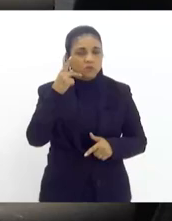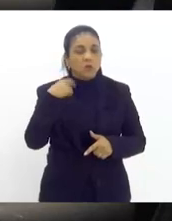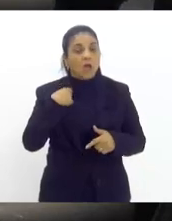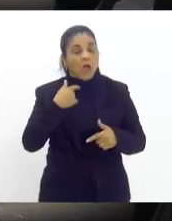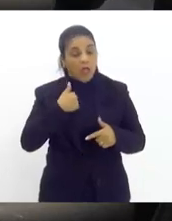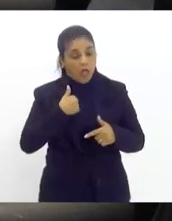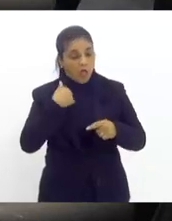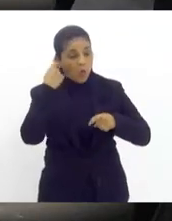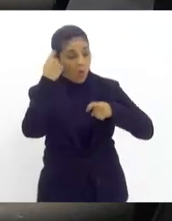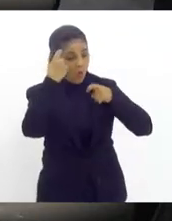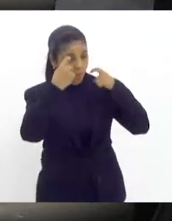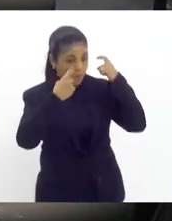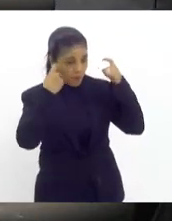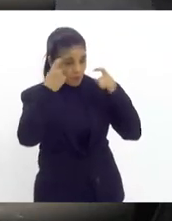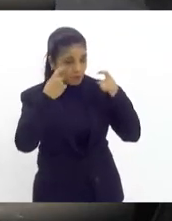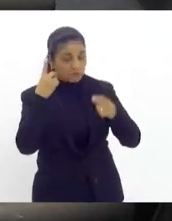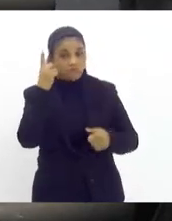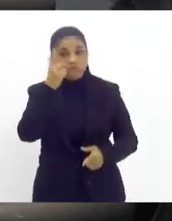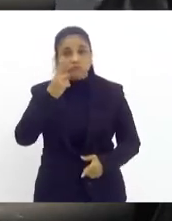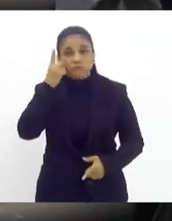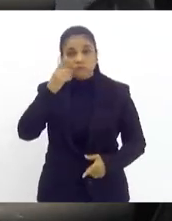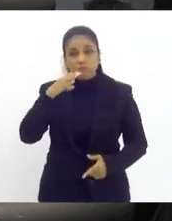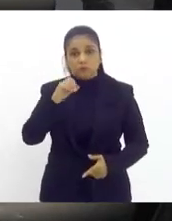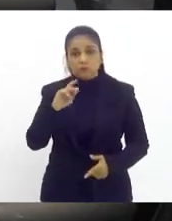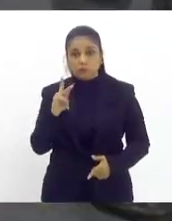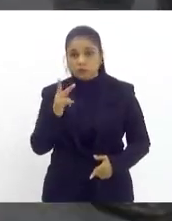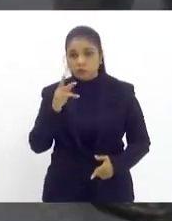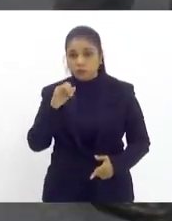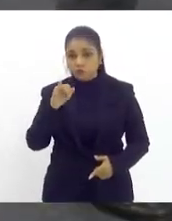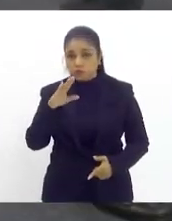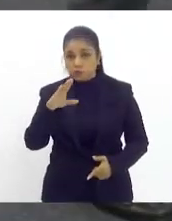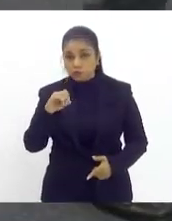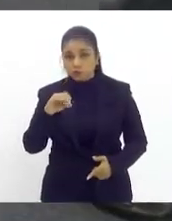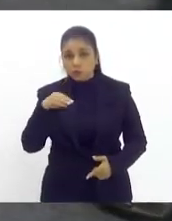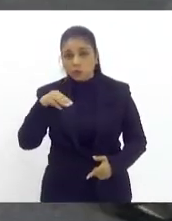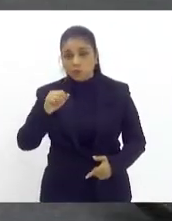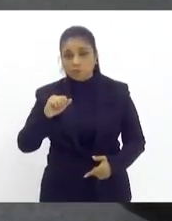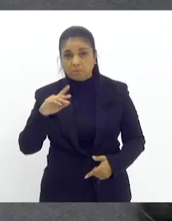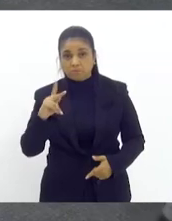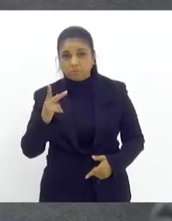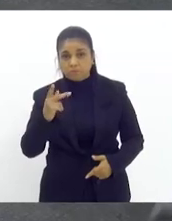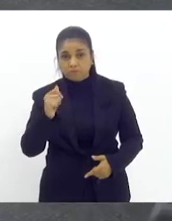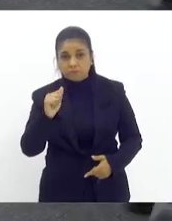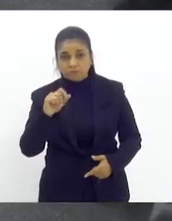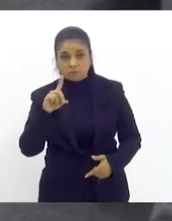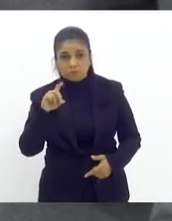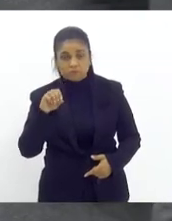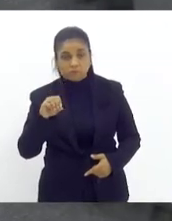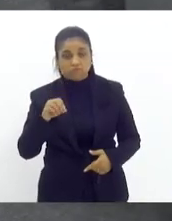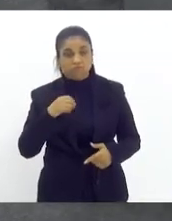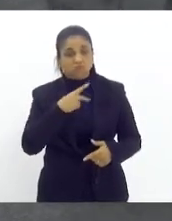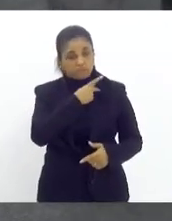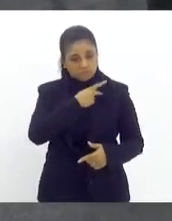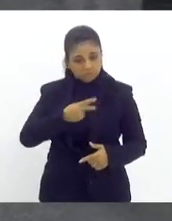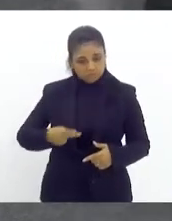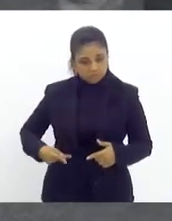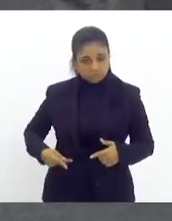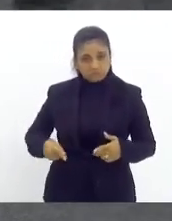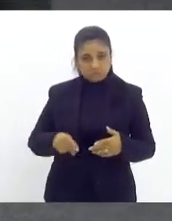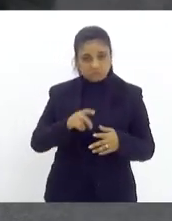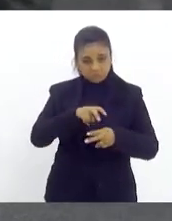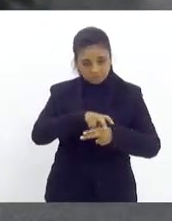com deputado Chico Machado sou presidir a sessão foi eleito pela